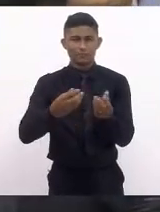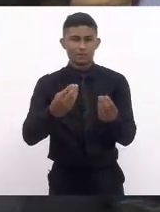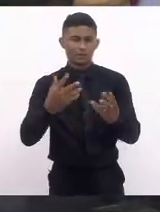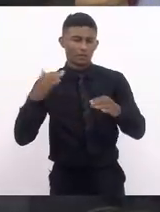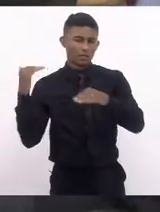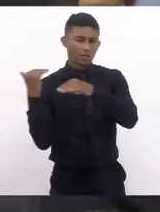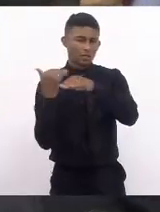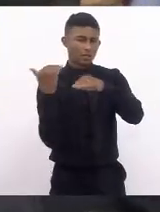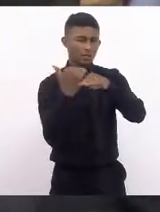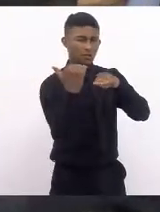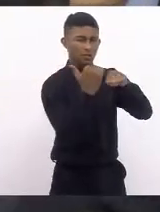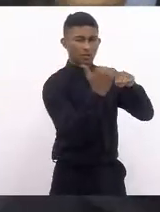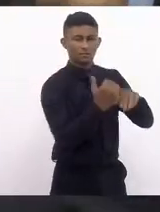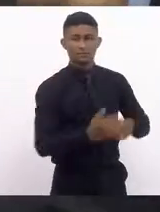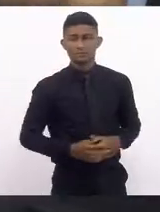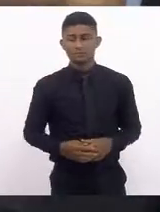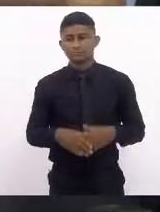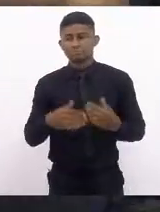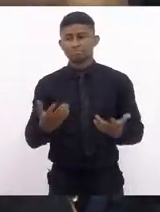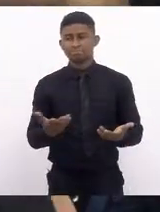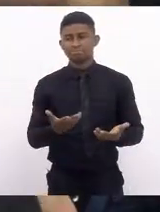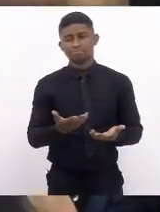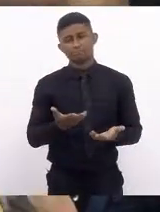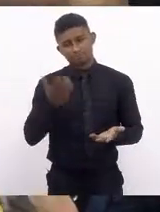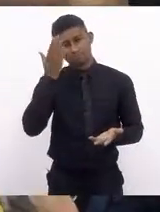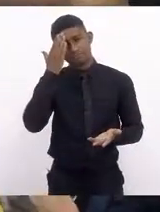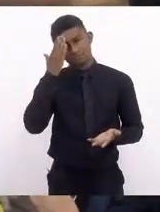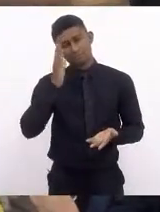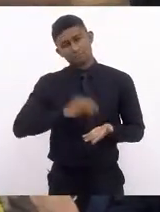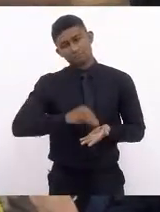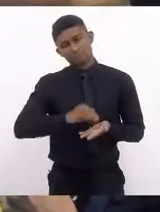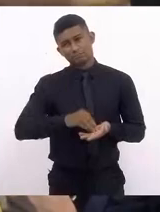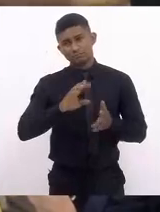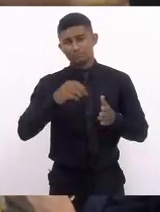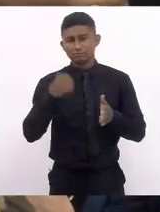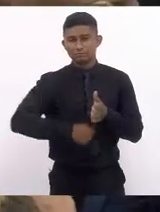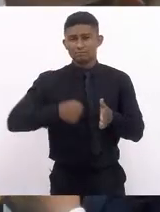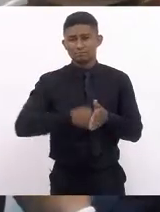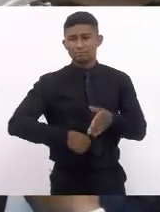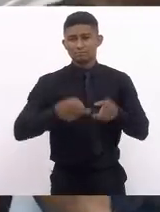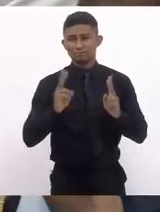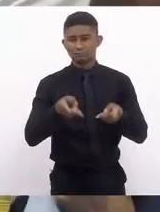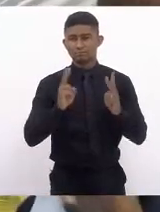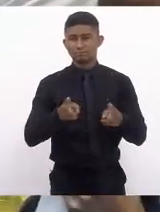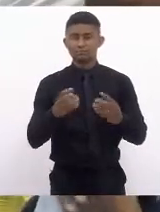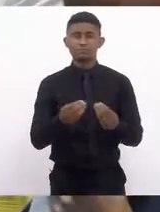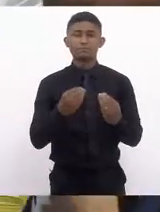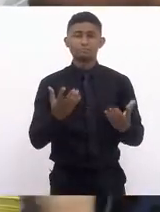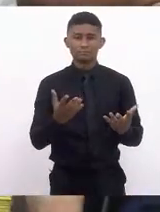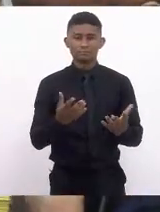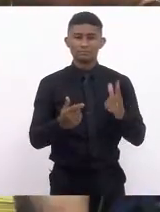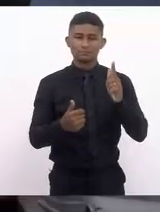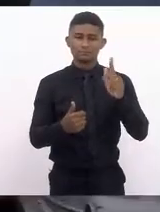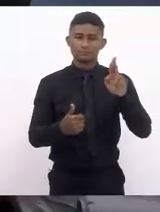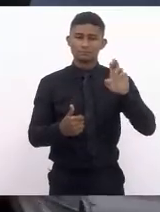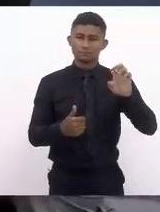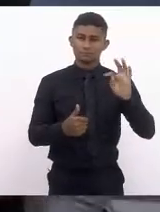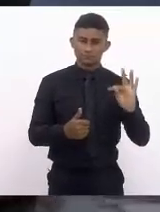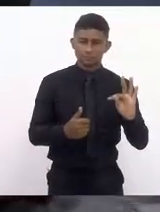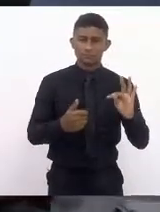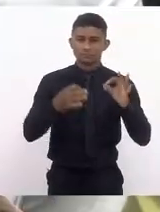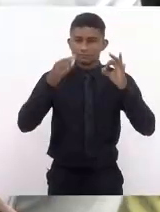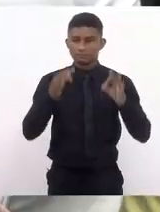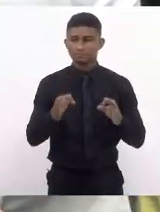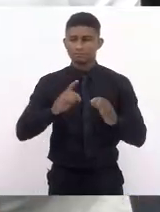caminha no sentido não alcança ainda que nós vamos continuar batalhando para que a greve seja paga com justiça Oi